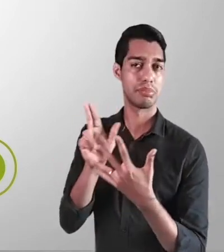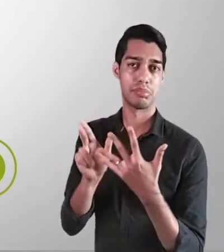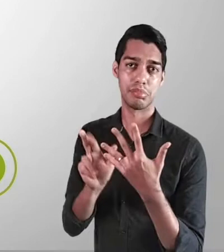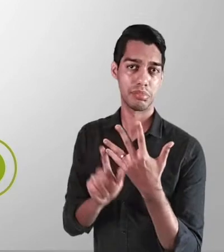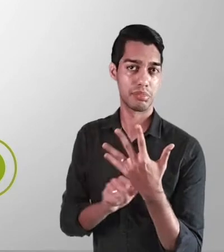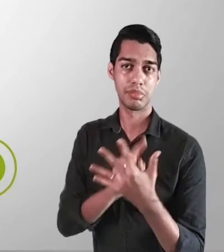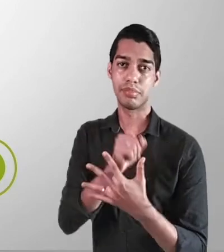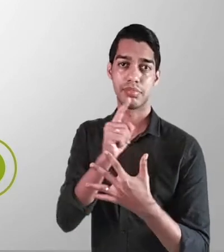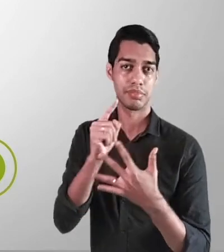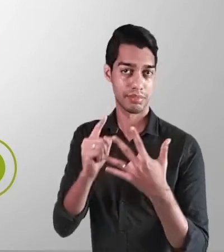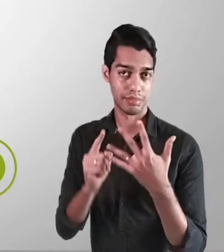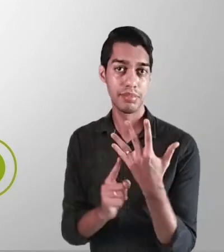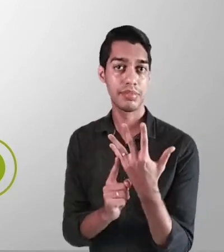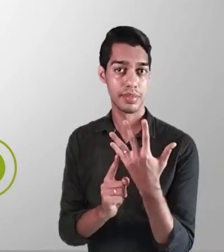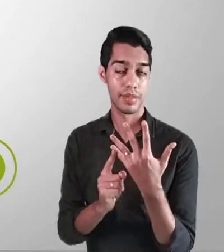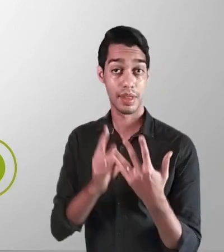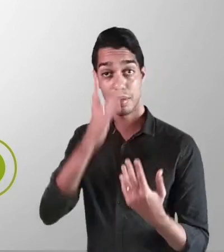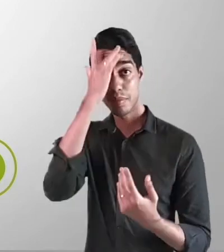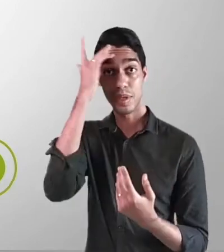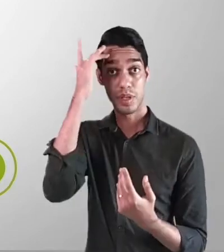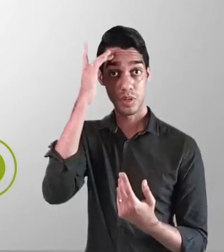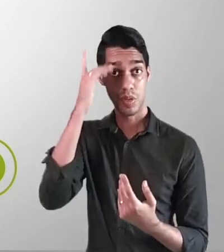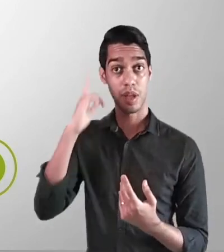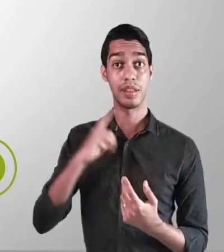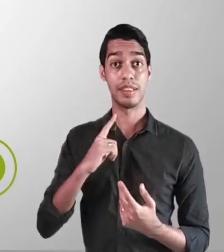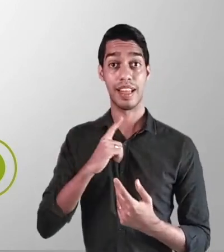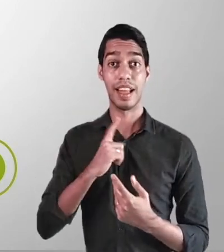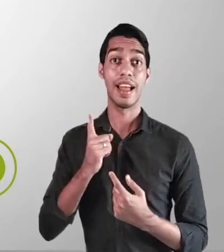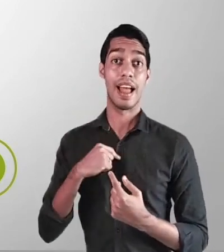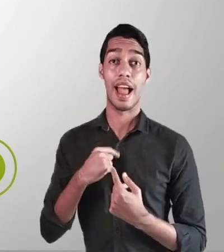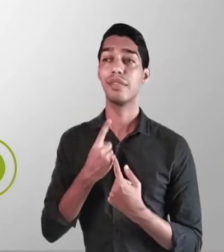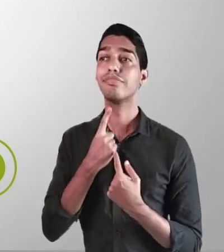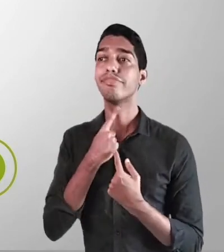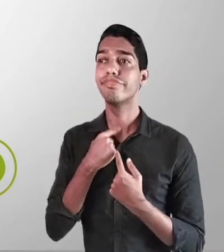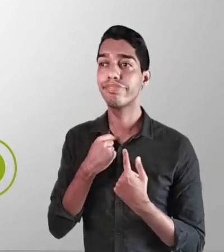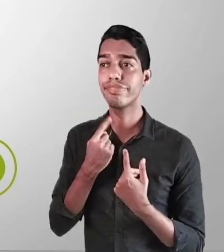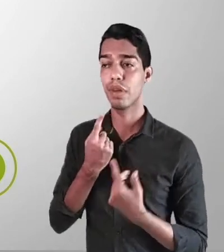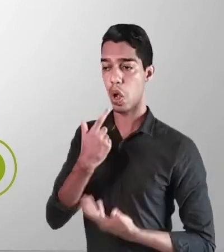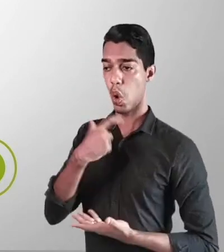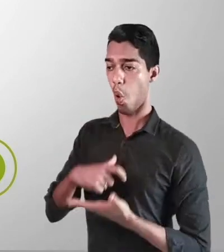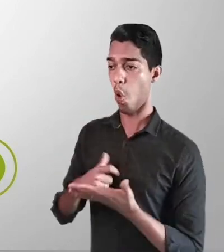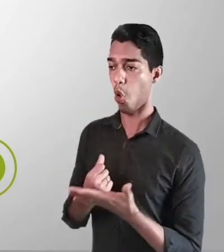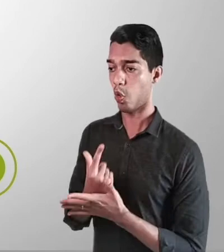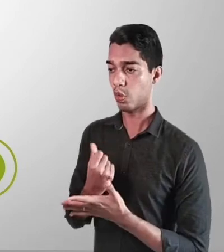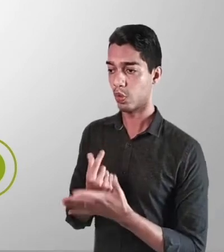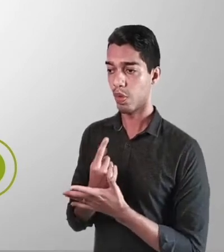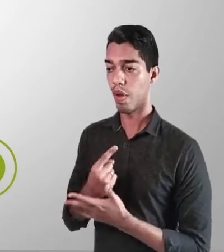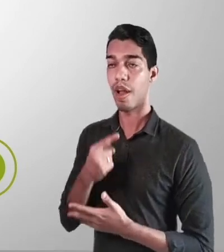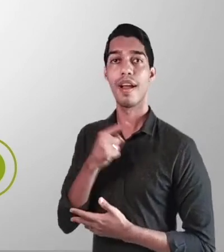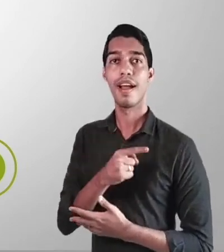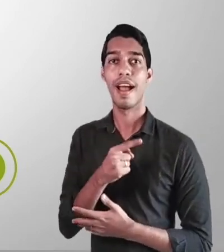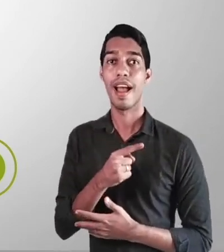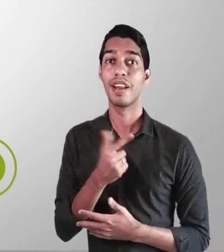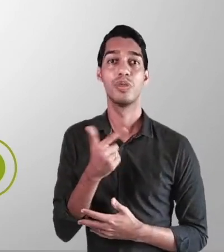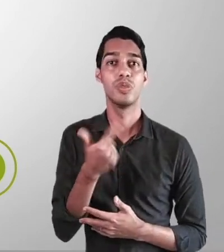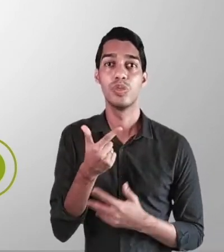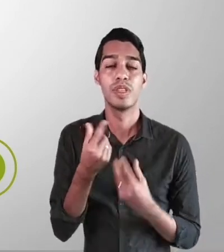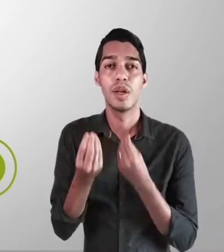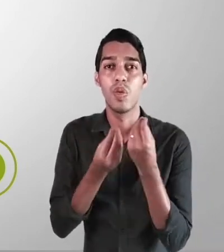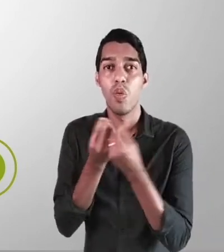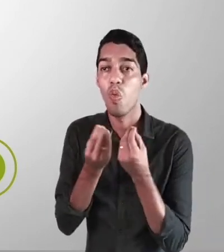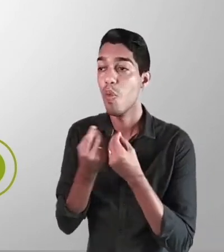levam a pessoa a um determinado nível de consumo e ela não tem condições de resistir